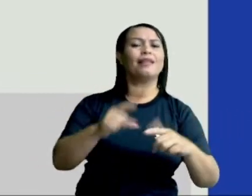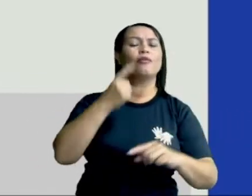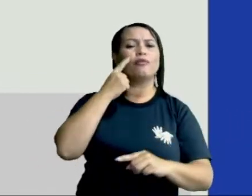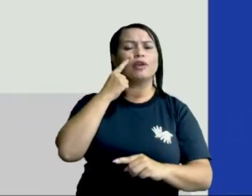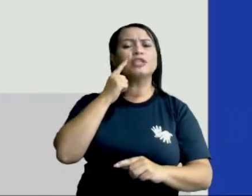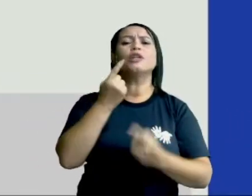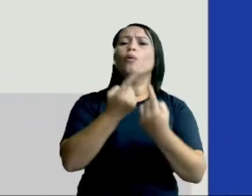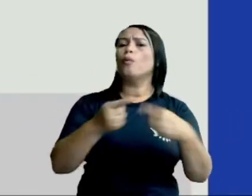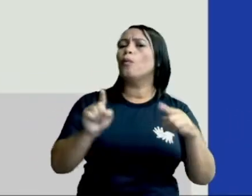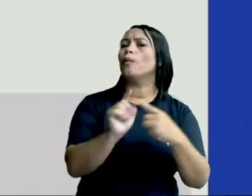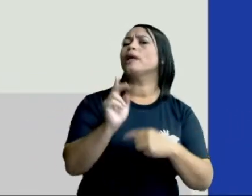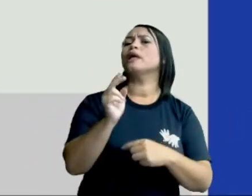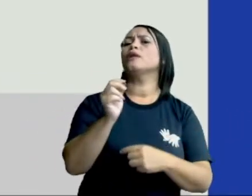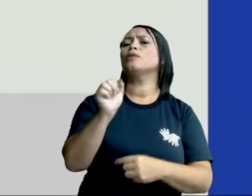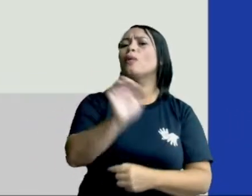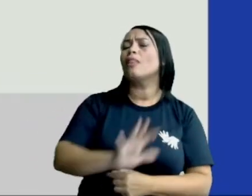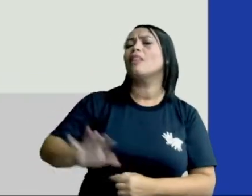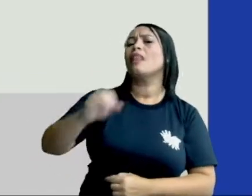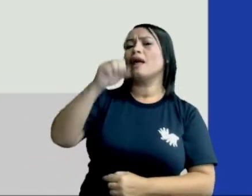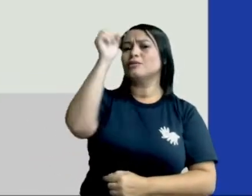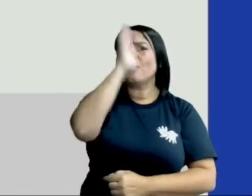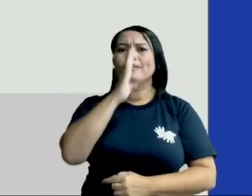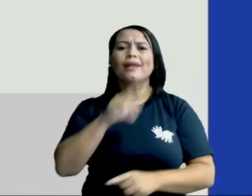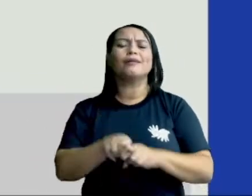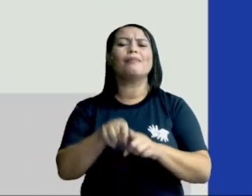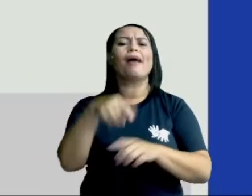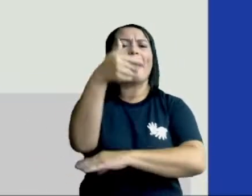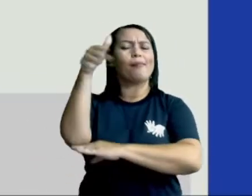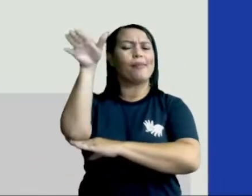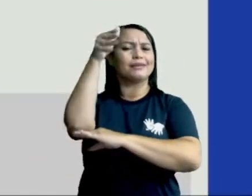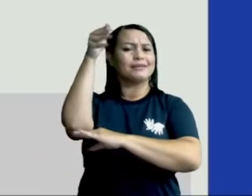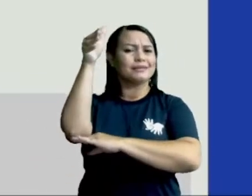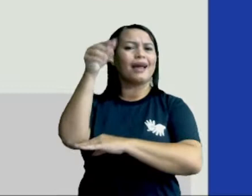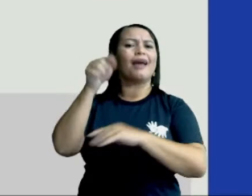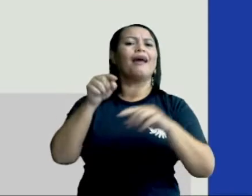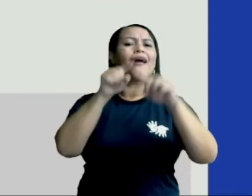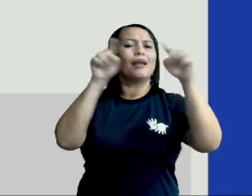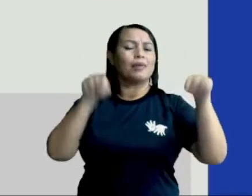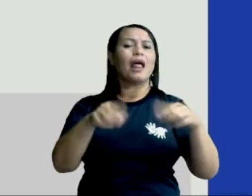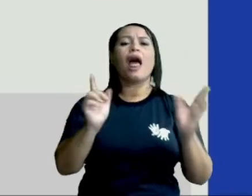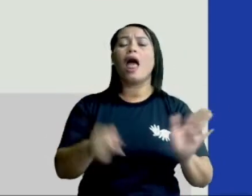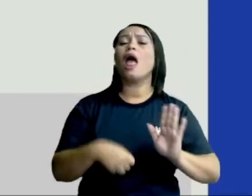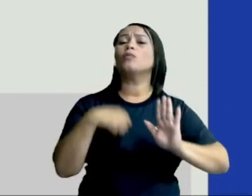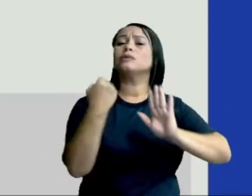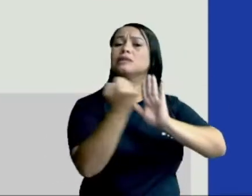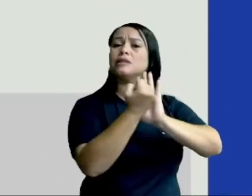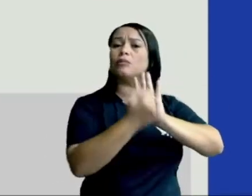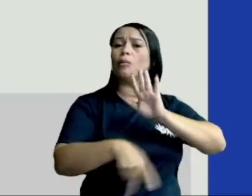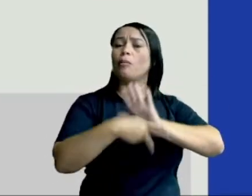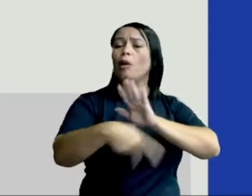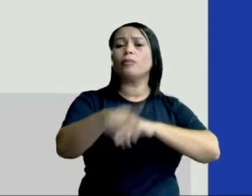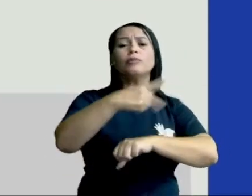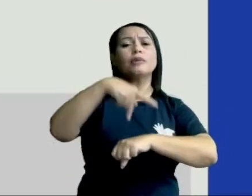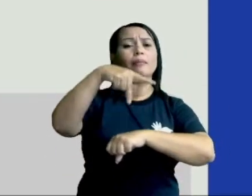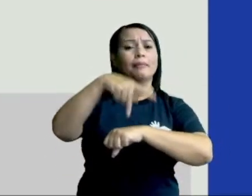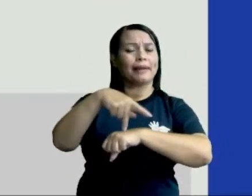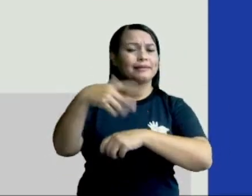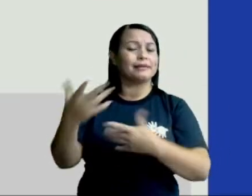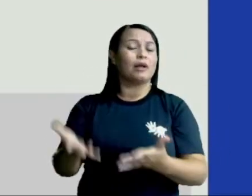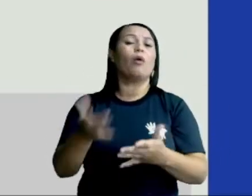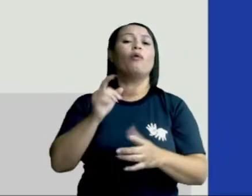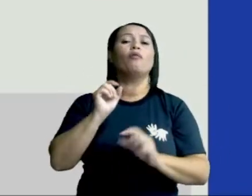hino nacional, a bandeira, o brasão, tudo isso aí são símbolos da pátria, tá bem? E eles contam um pouco da